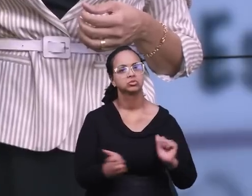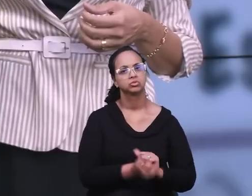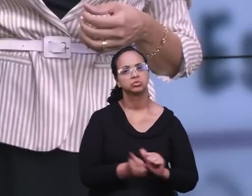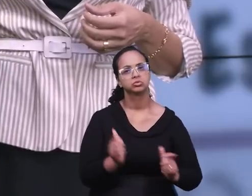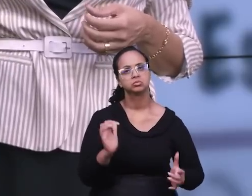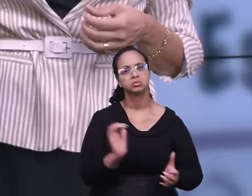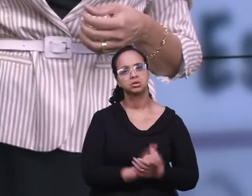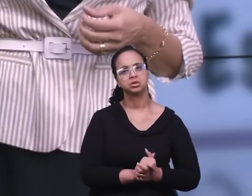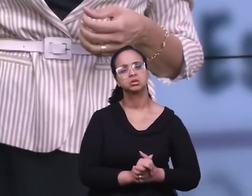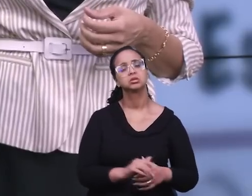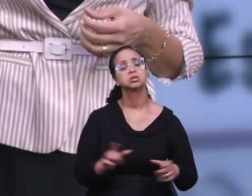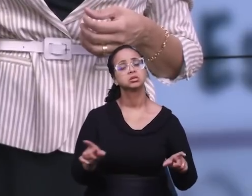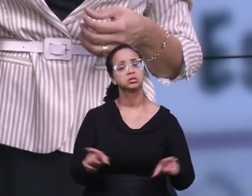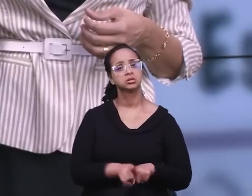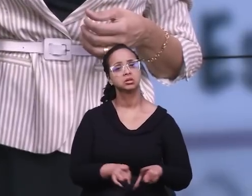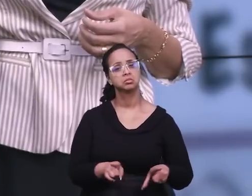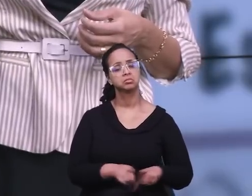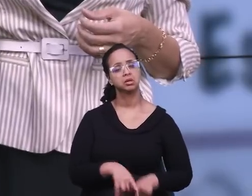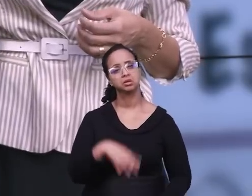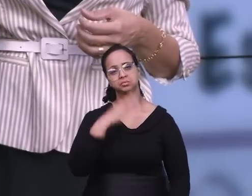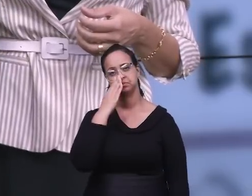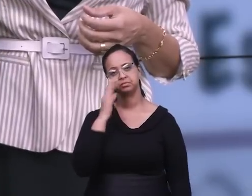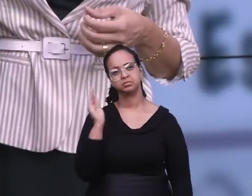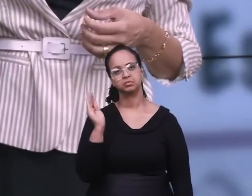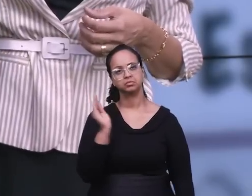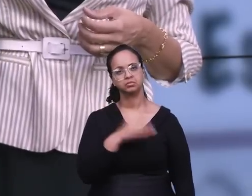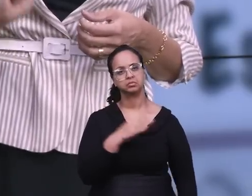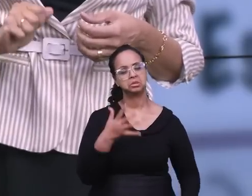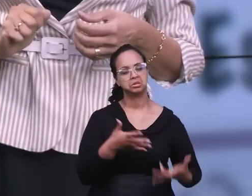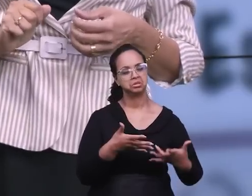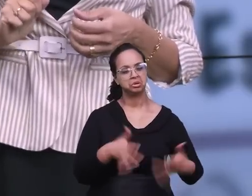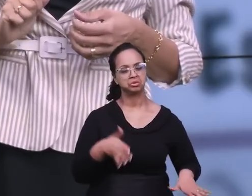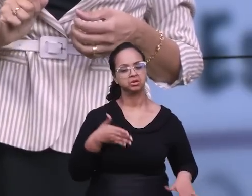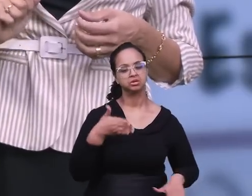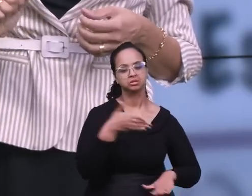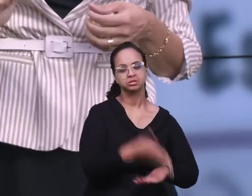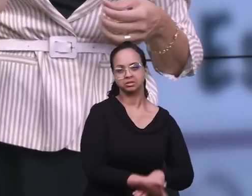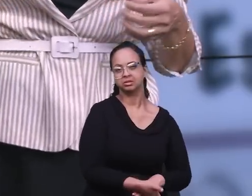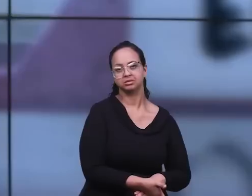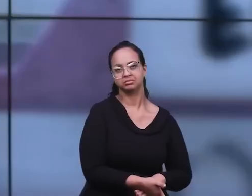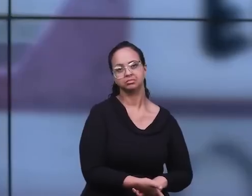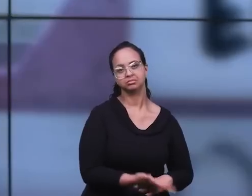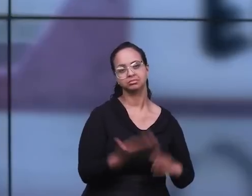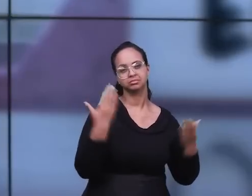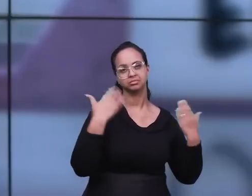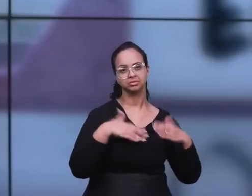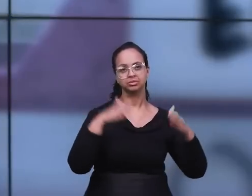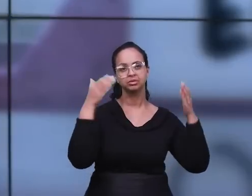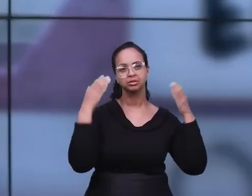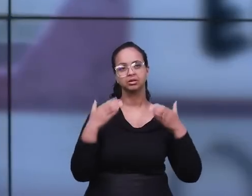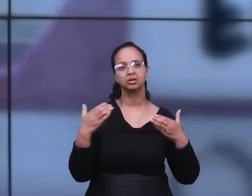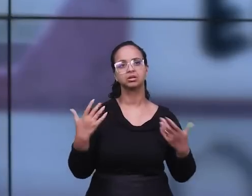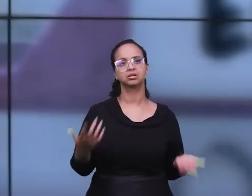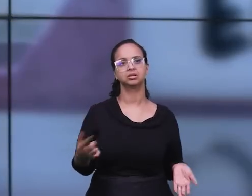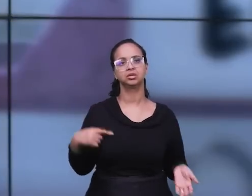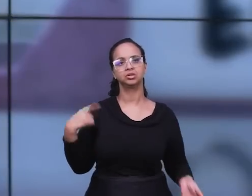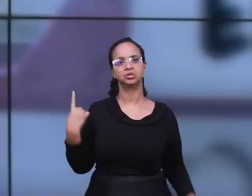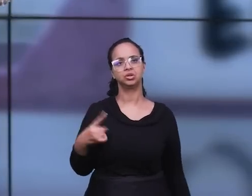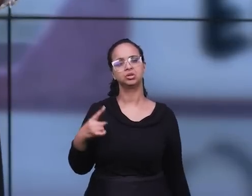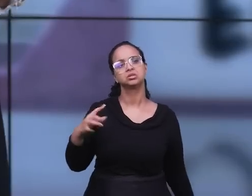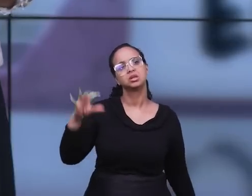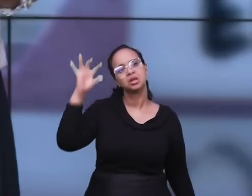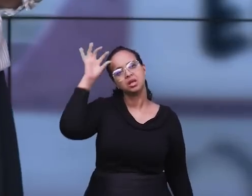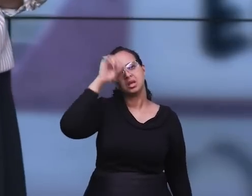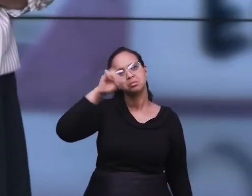seus maridos e, por fim, negou-se a estar diante do rei. E o que aprendemos com ela